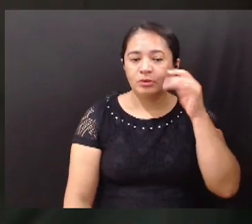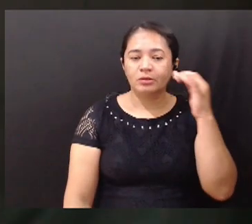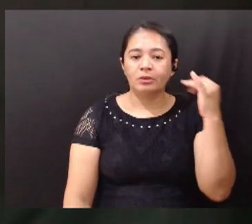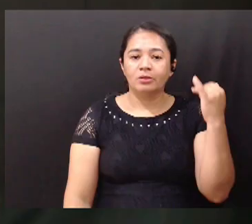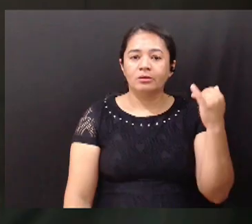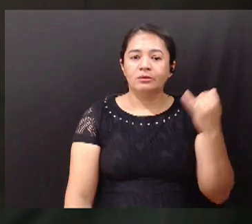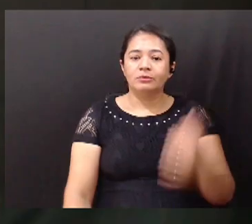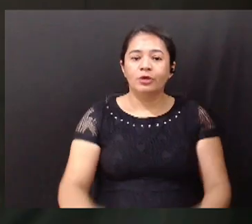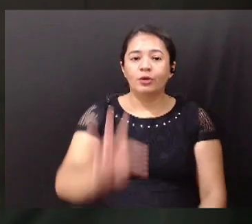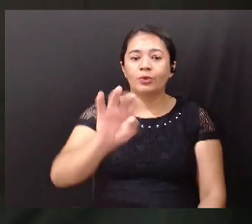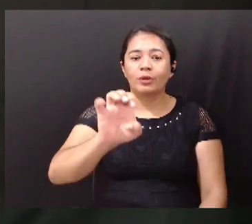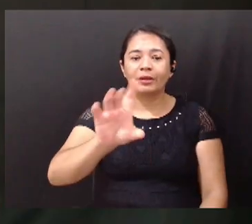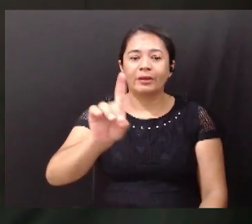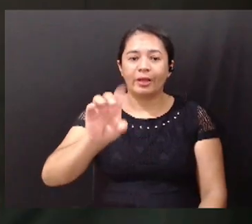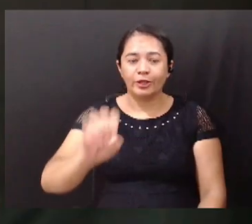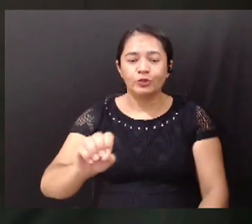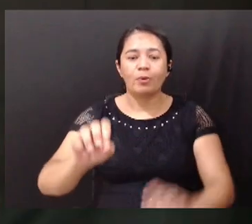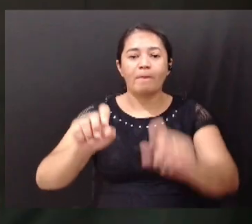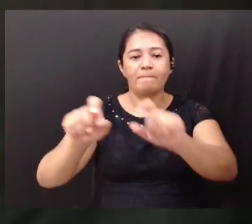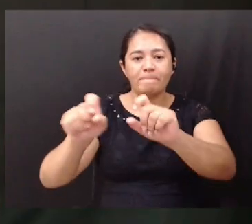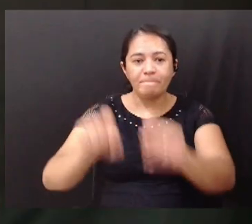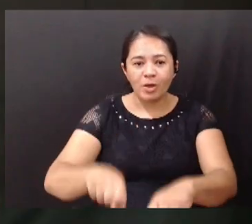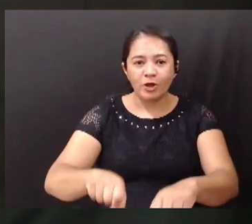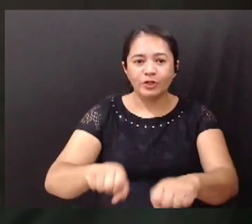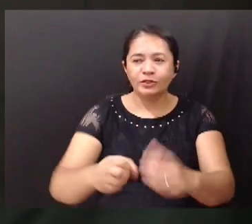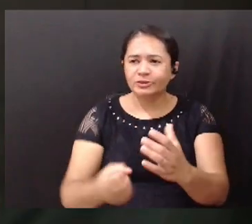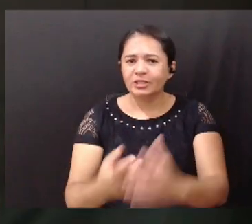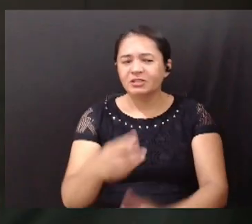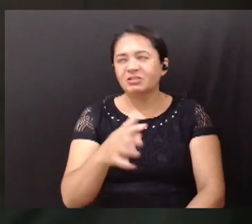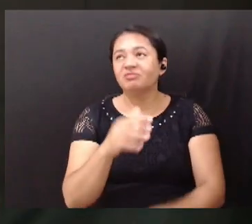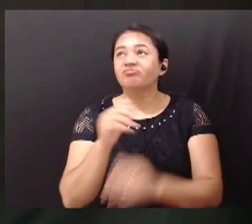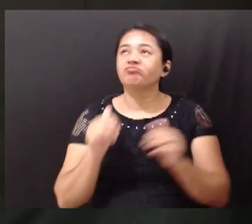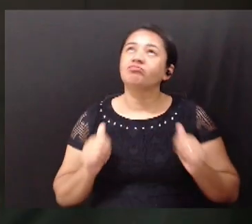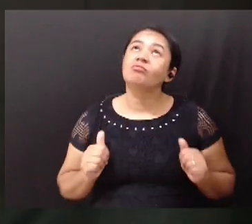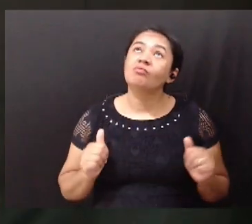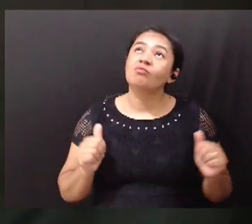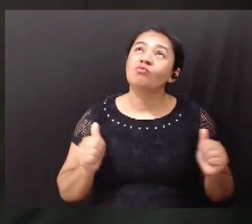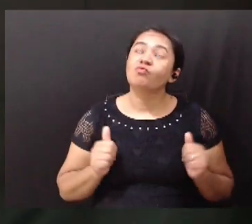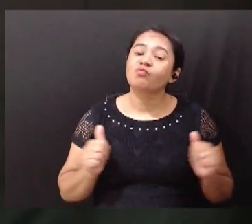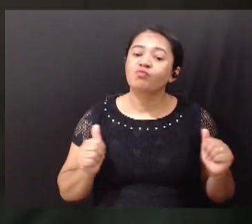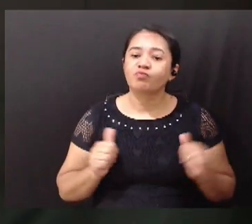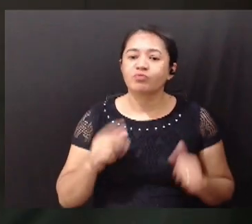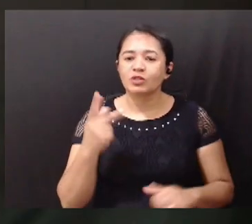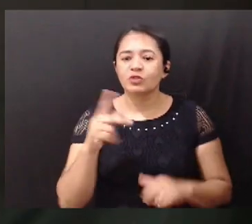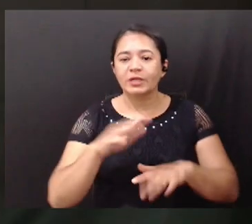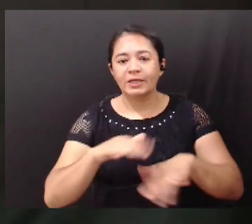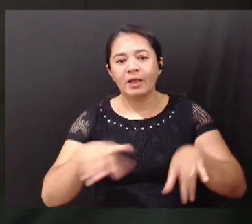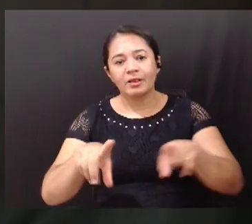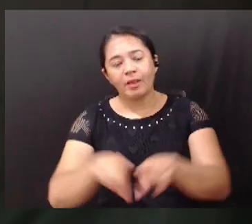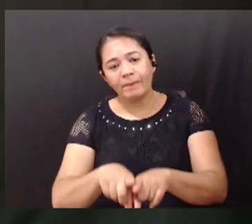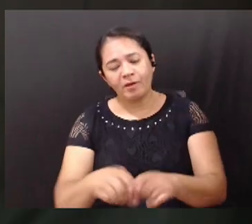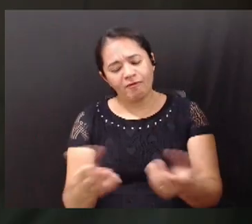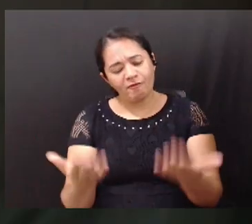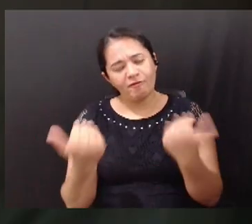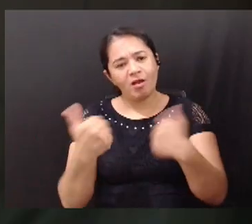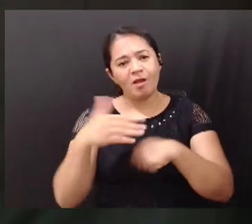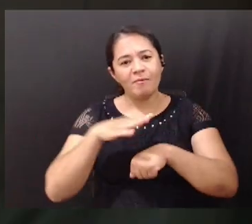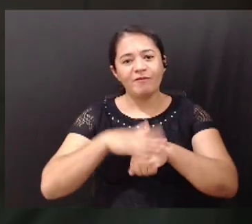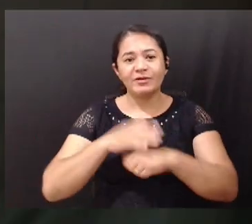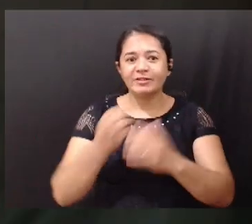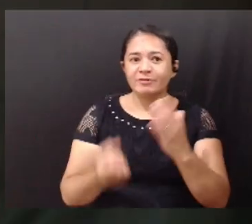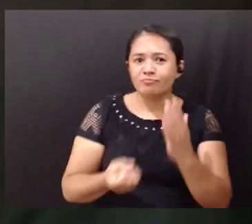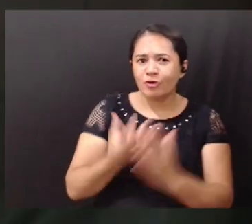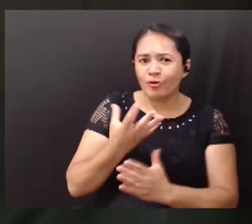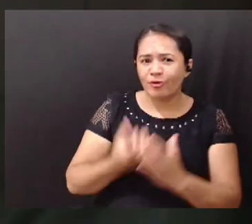criativo, né? Você, de repente, está entediado lá em casa, sua criança também está entediada. Vamos fazer uma criatividade com esse tédio aí,